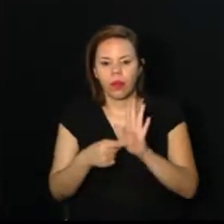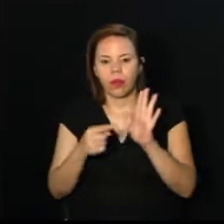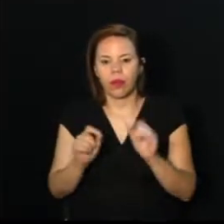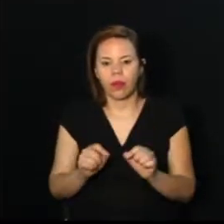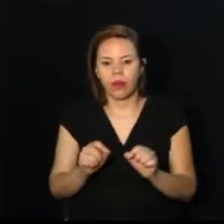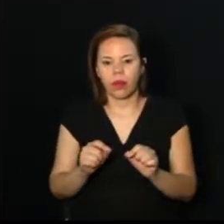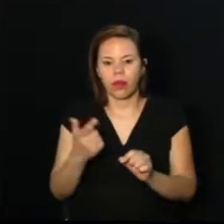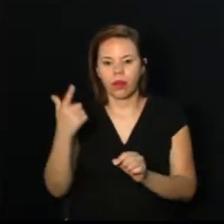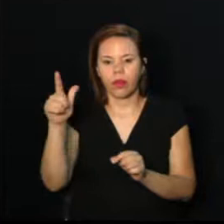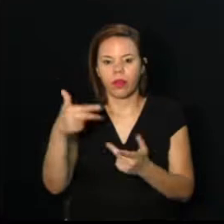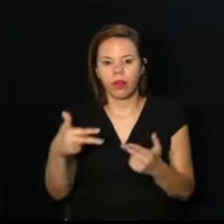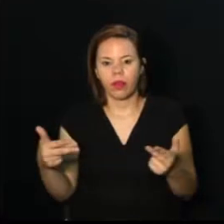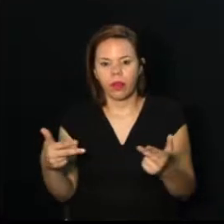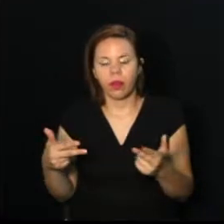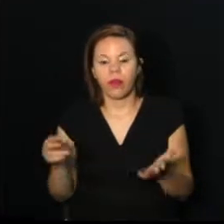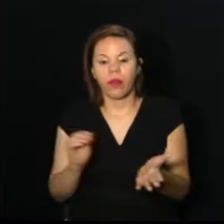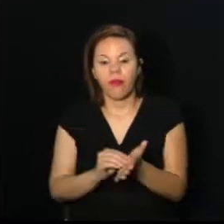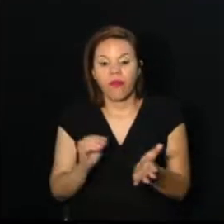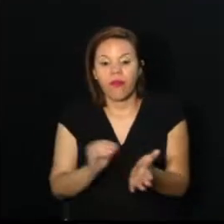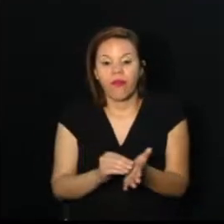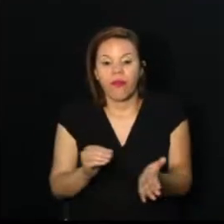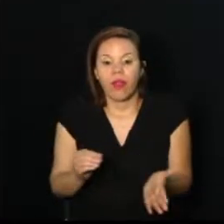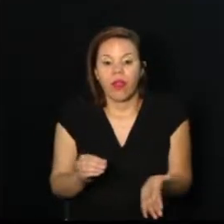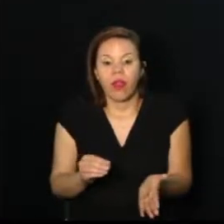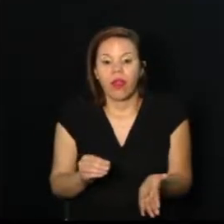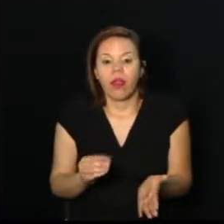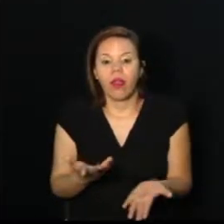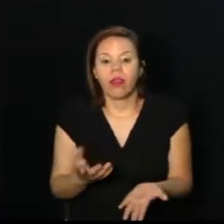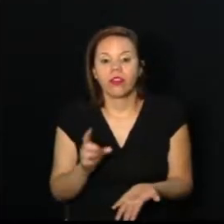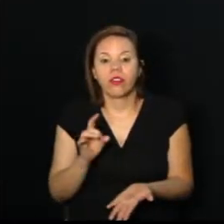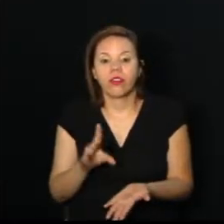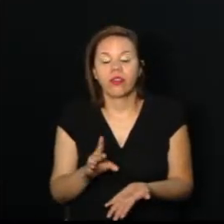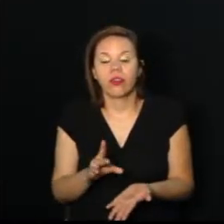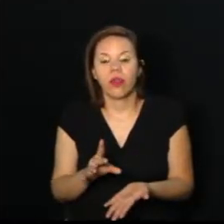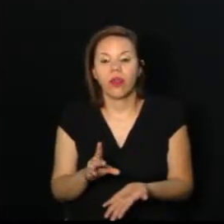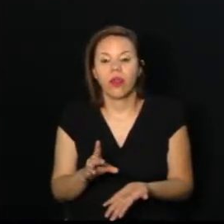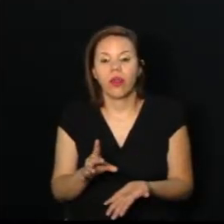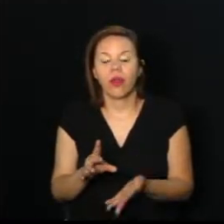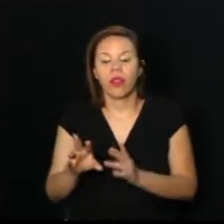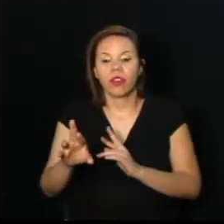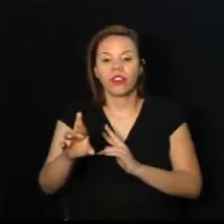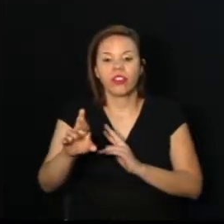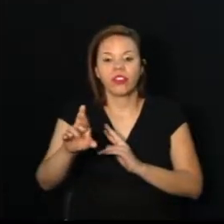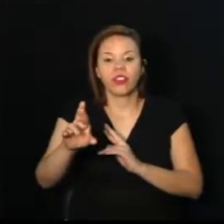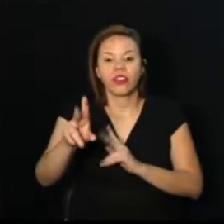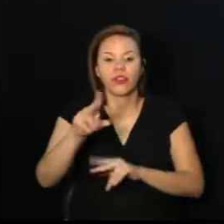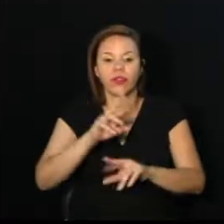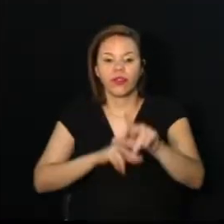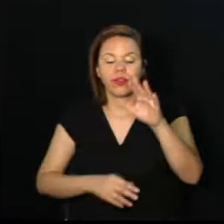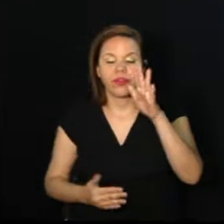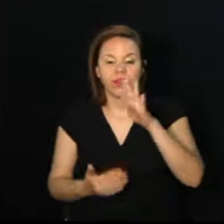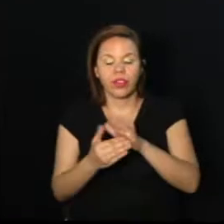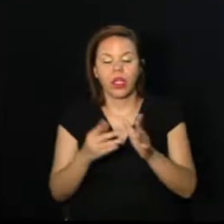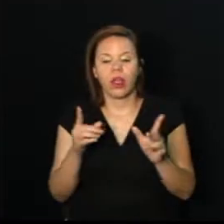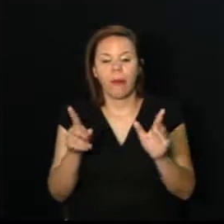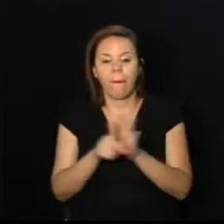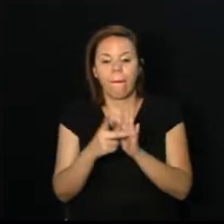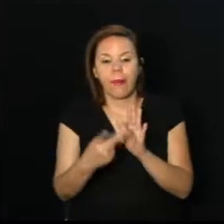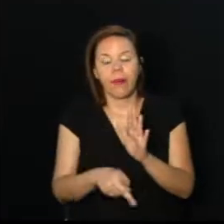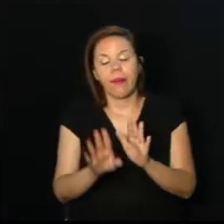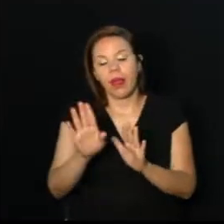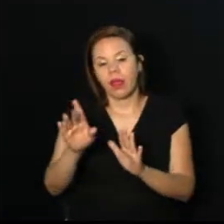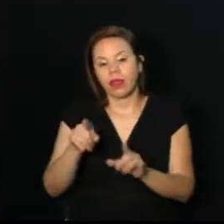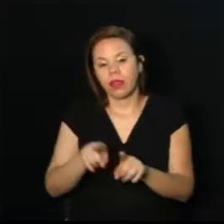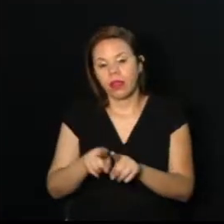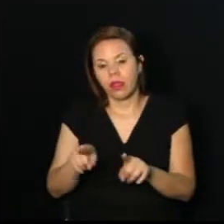manifestação de outros déficits, que não déficits de disfunções específicas, mas déficits